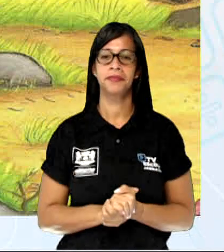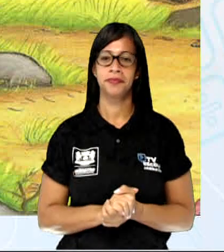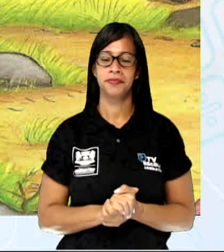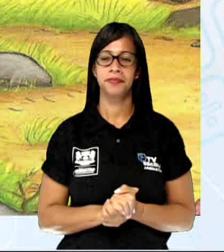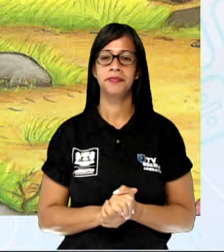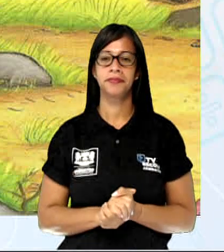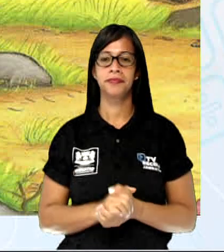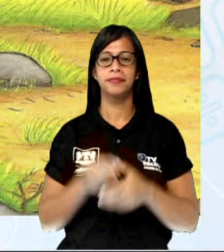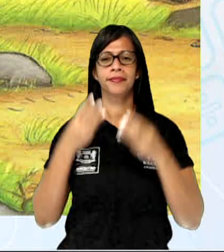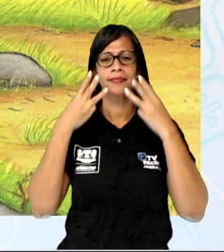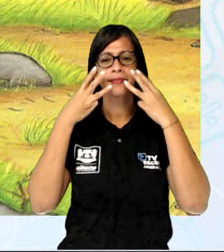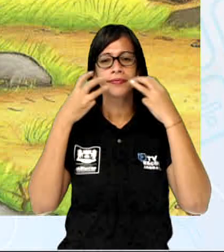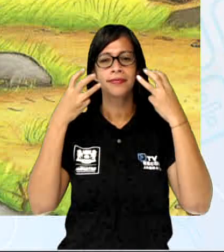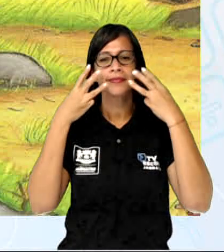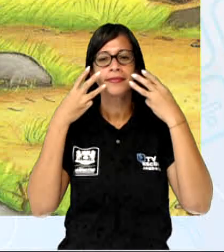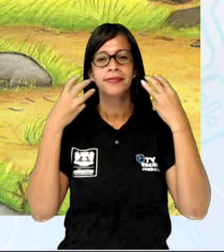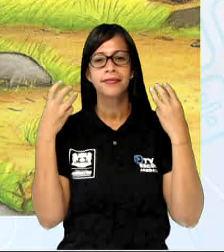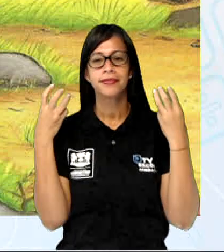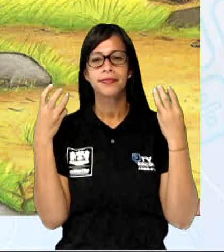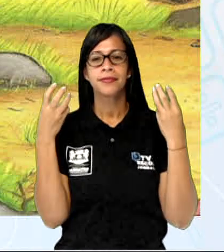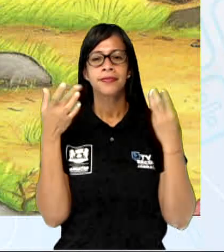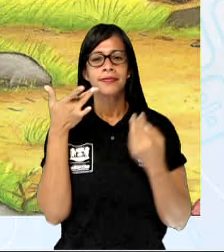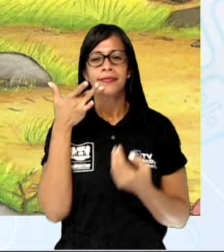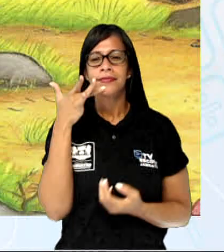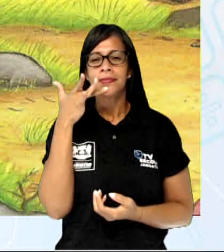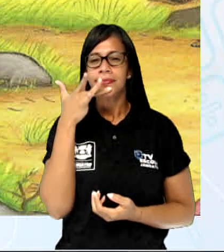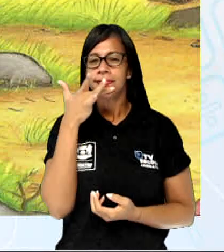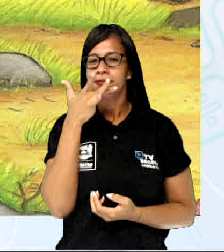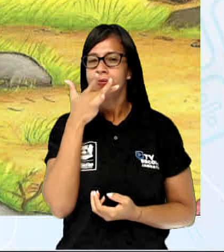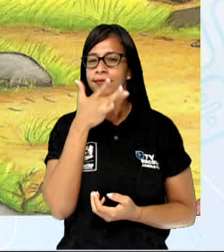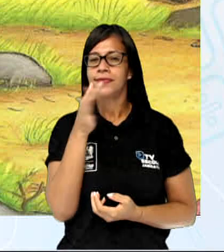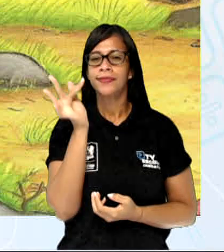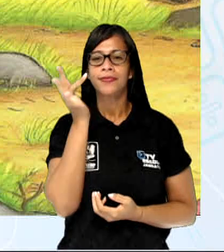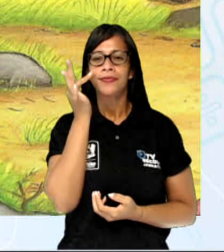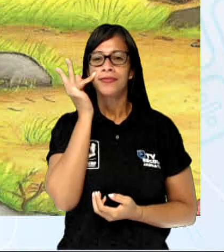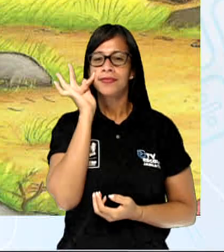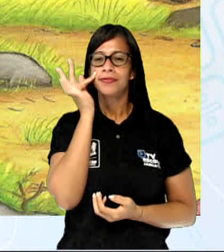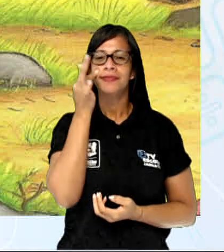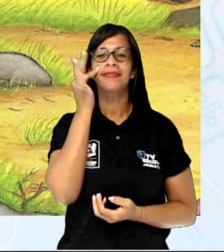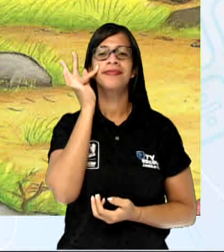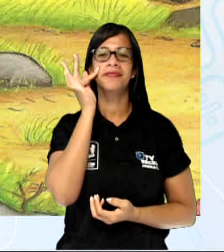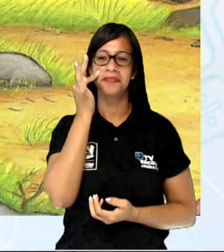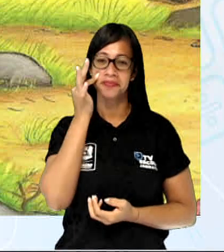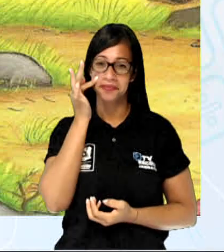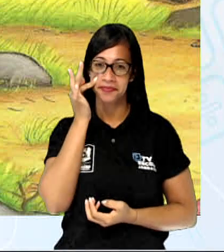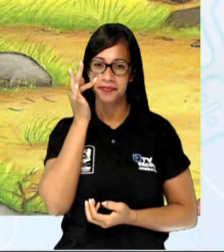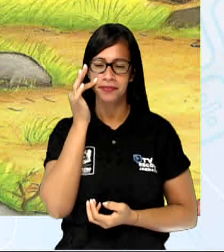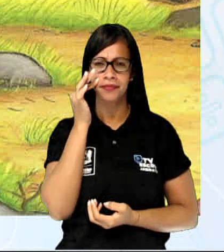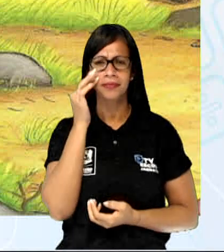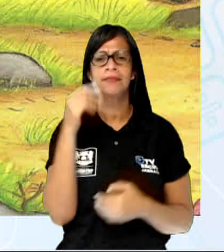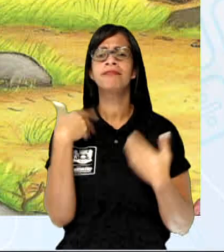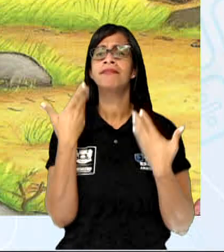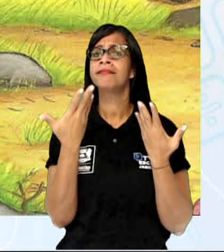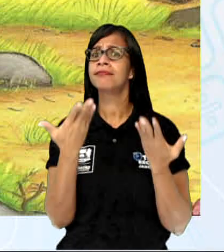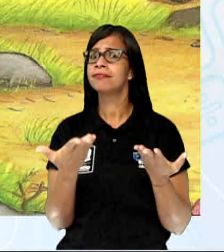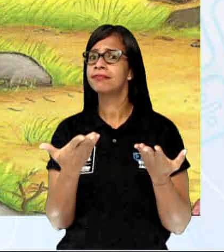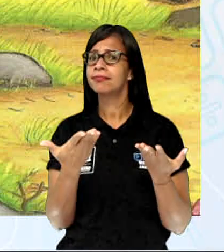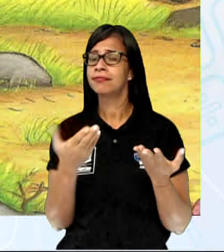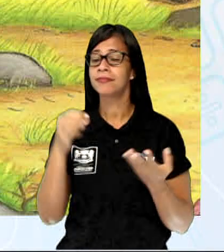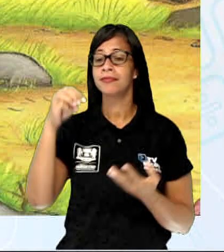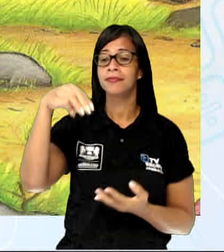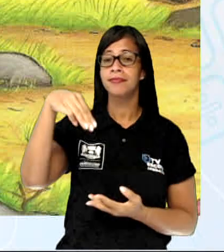o ratinho se deliciando com a sua fruta preferida. Sabe qual é? A